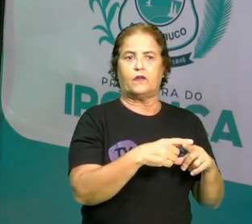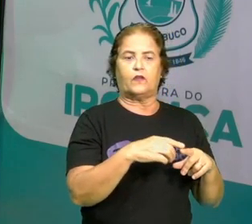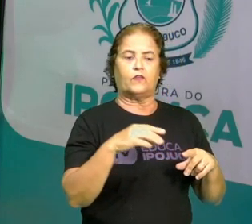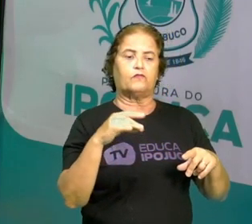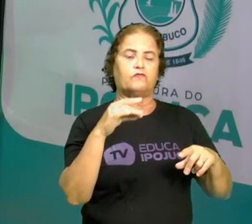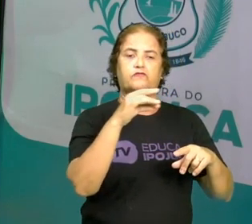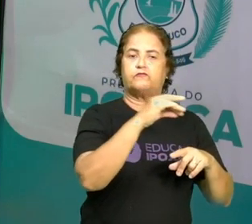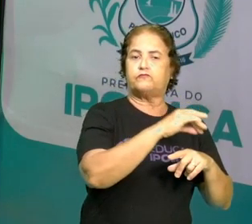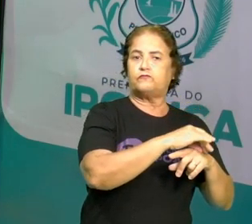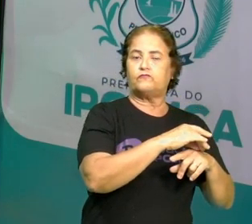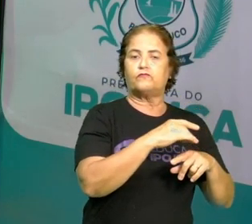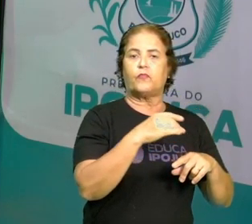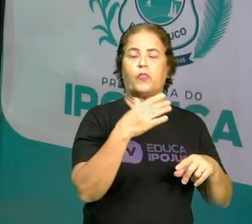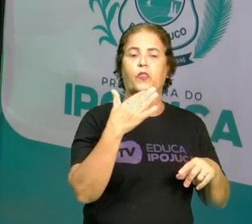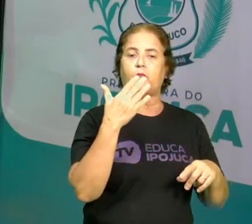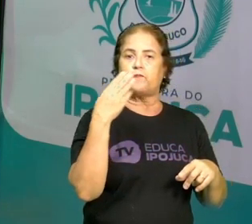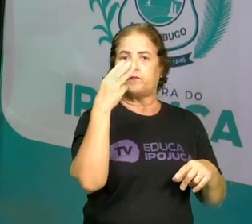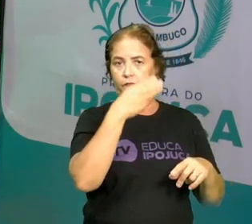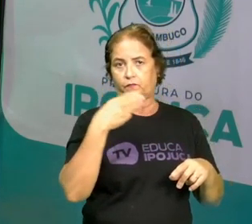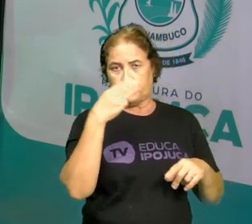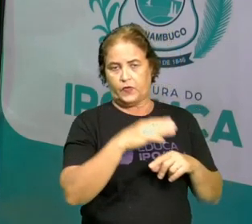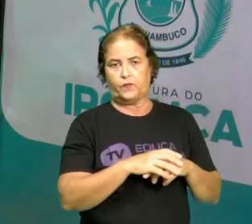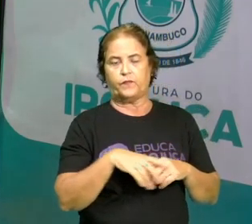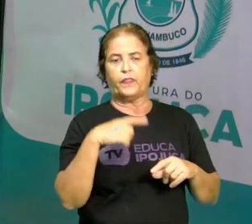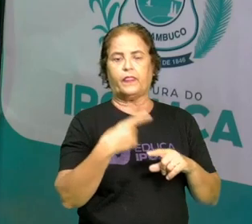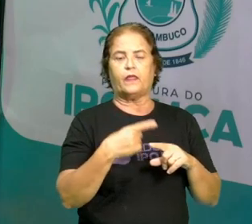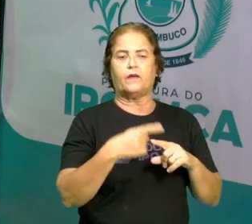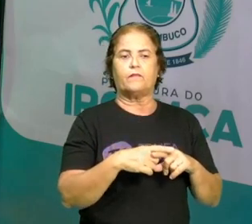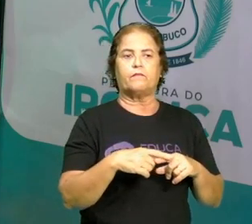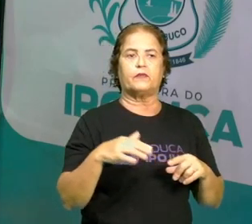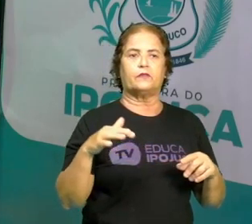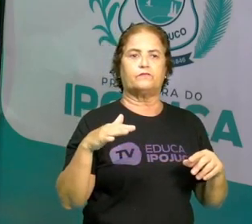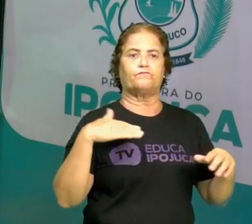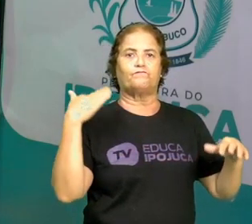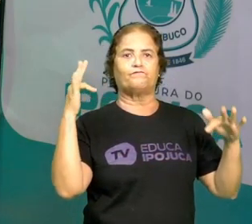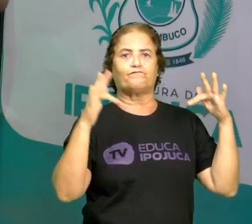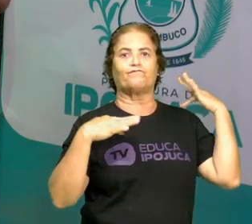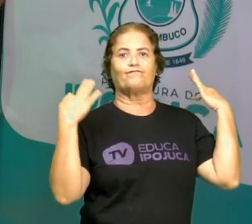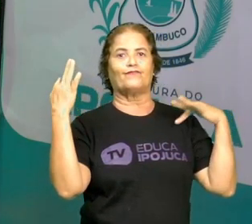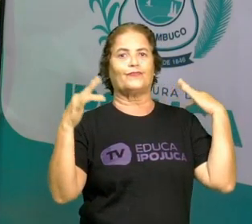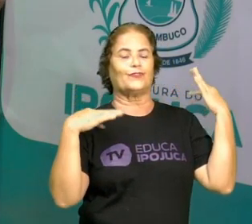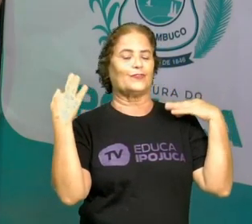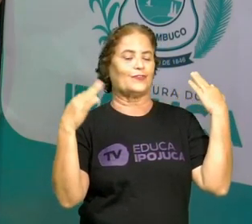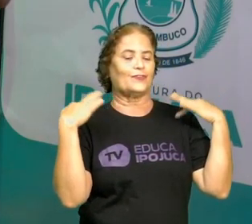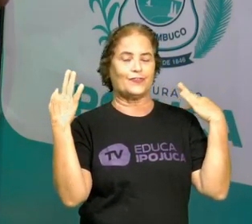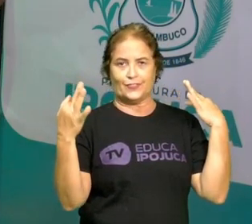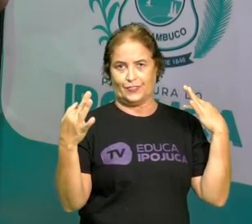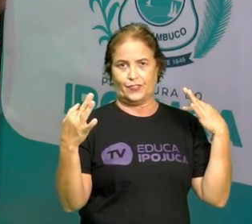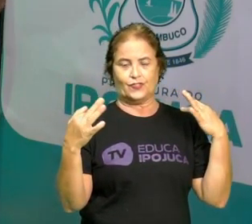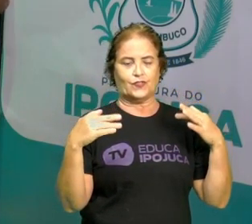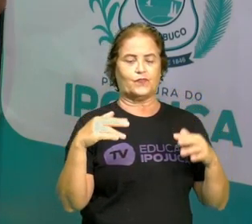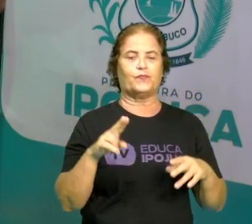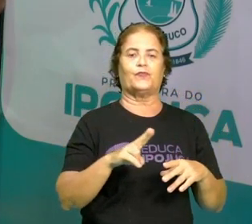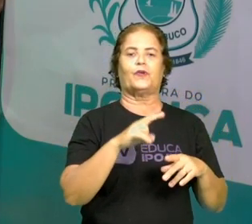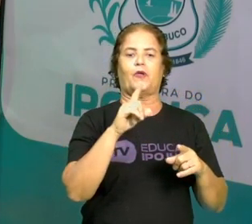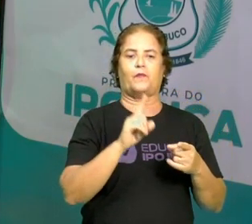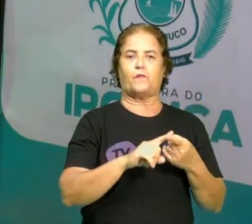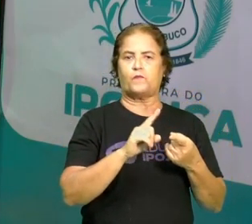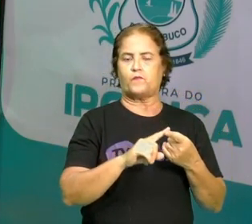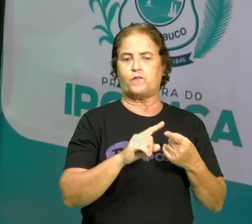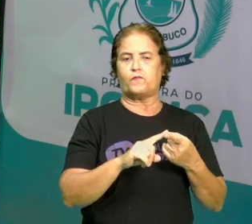silvicultura, conservação ambiental, turismo rural, que é o ecoturismo, que hoje é uma das linhas mais utilizadas,